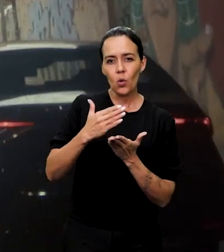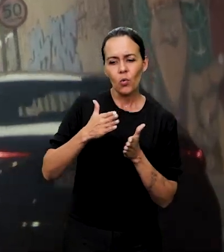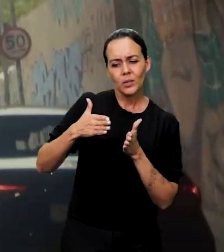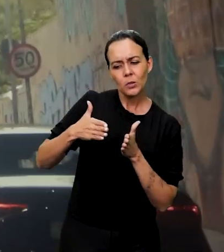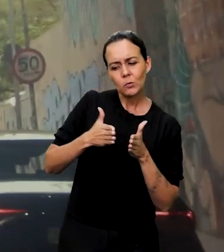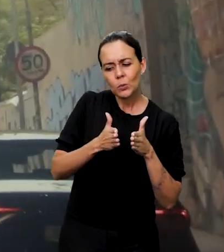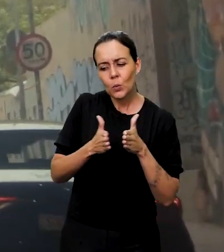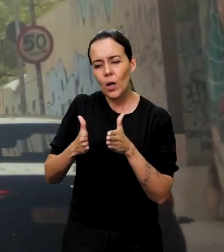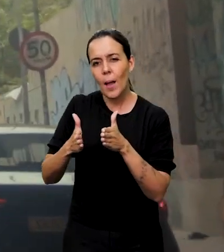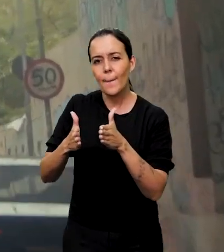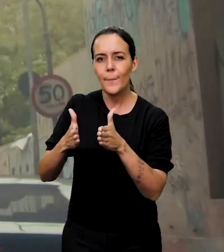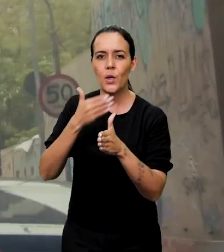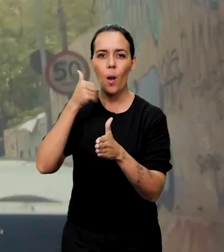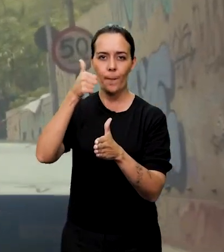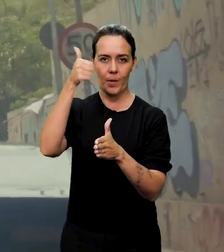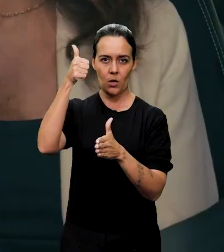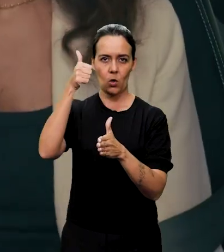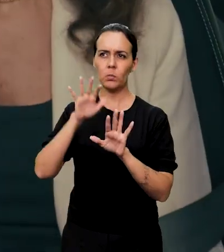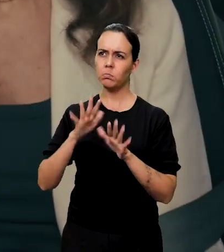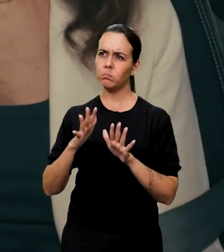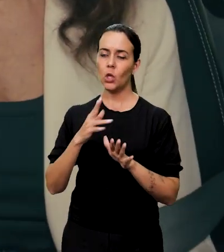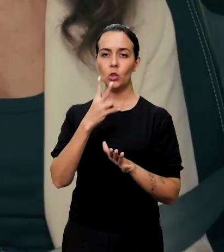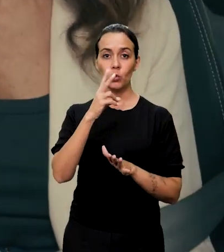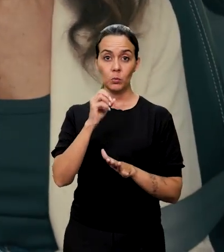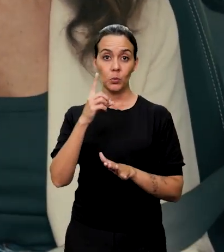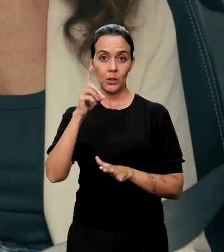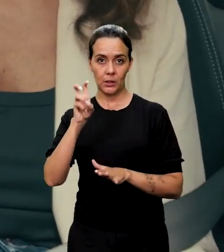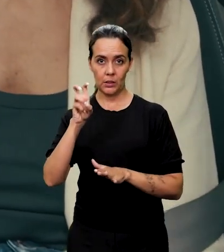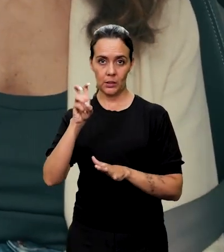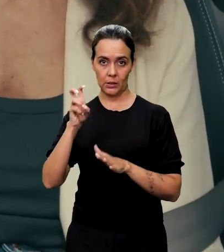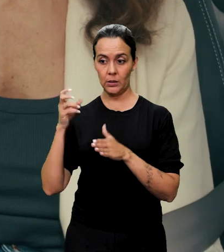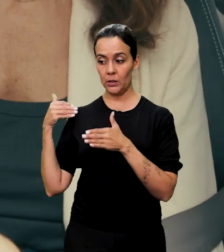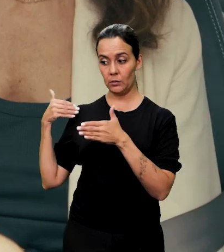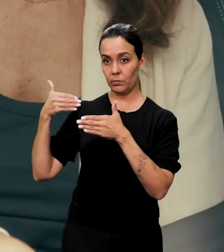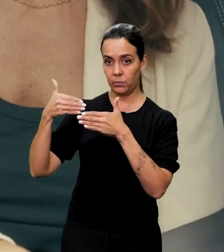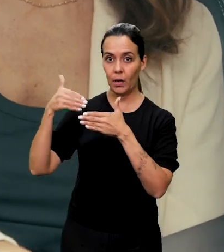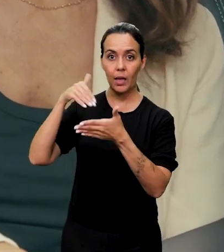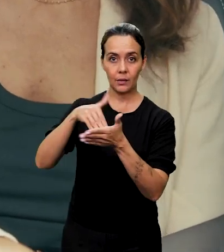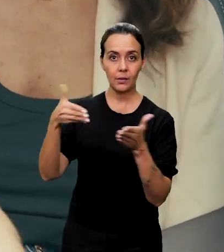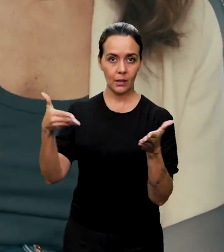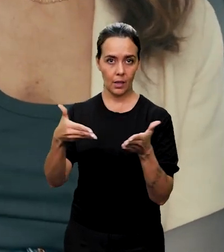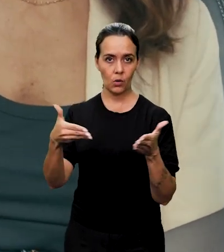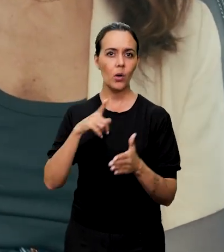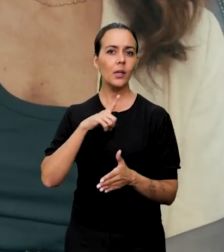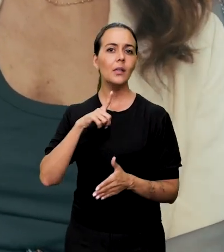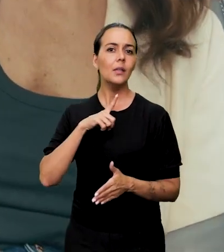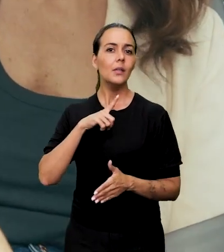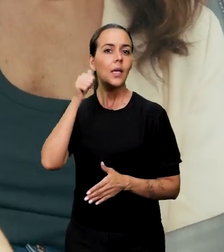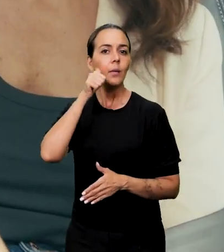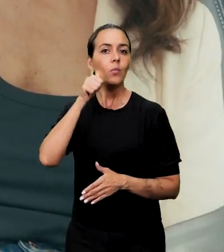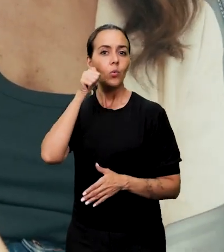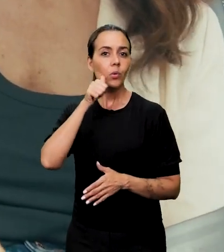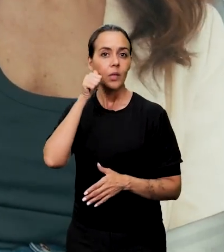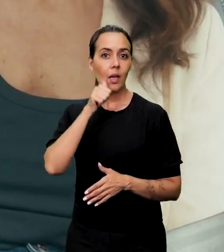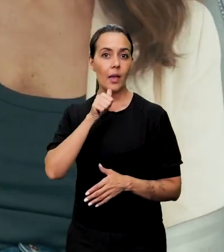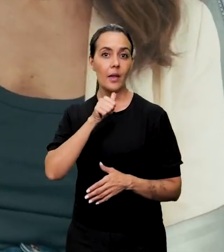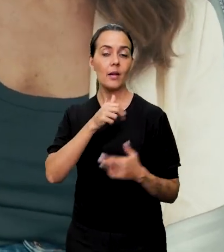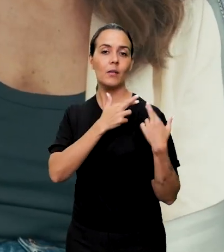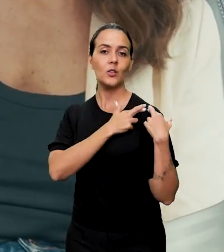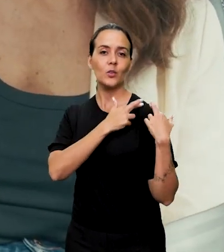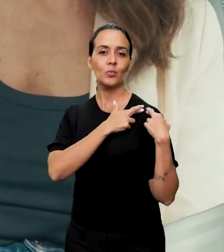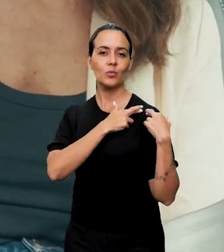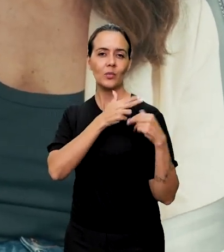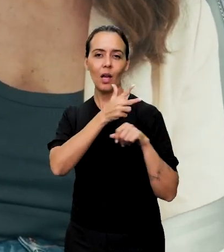bom. 2015 para cá, a gente tem mulheres dirigindo filmes pornô. A gente tem mulheres trazendo